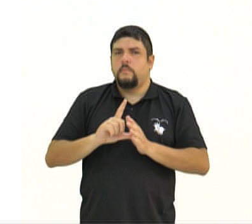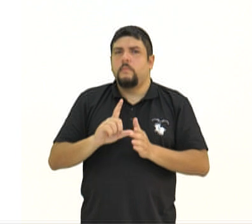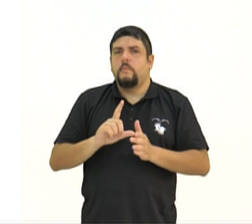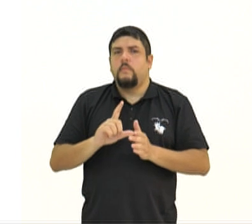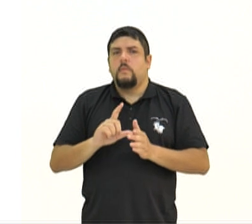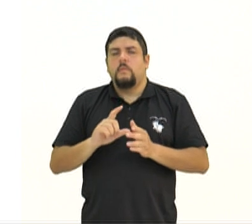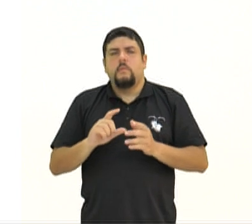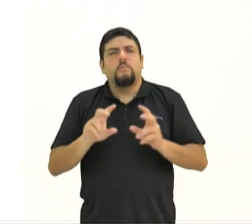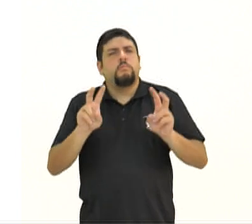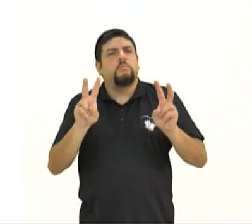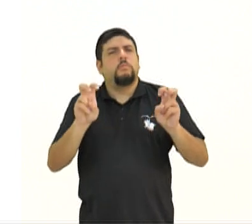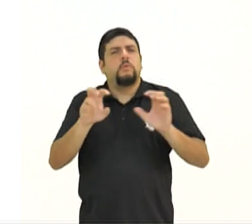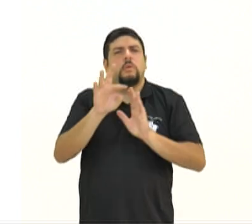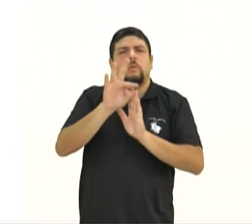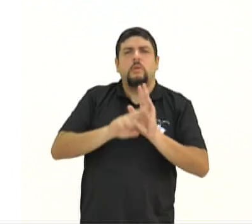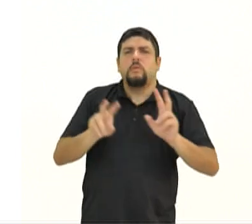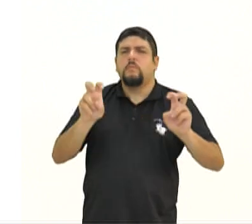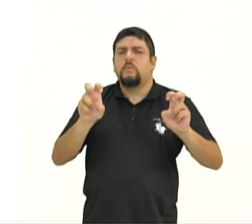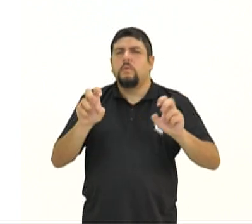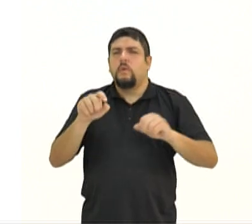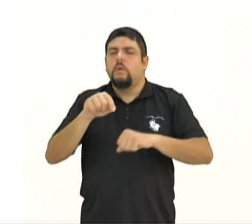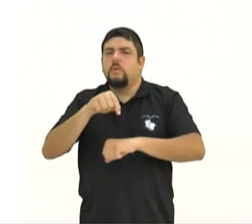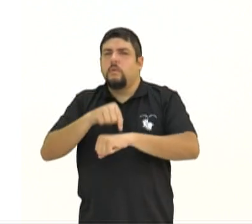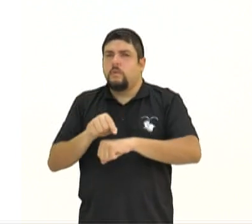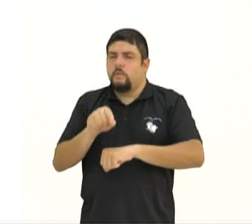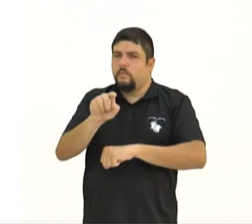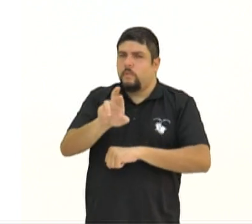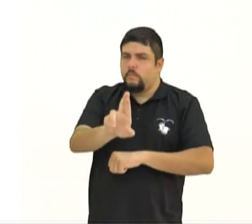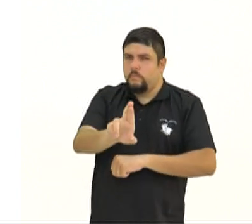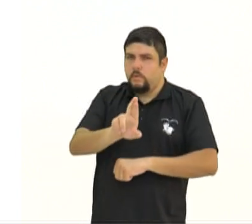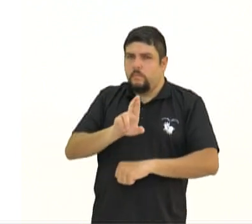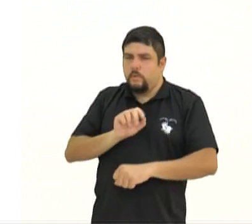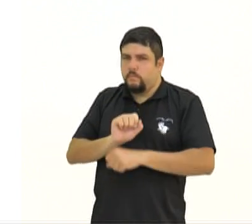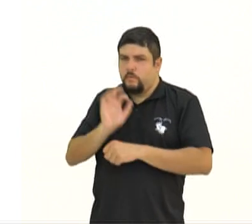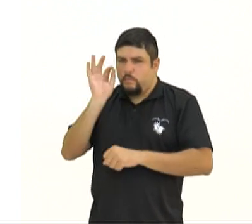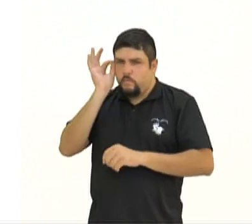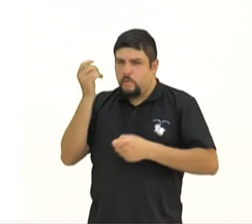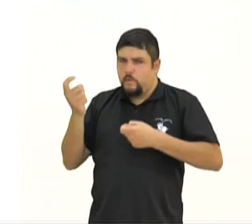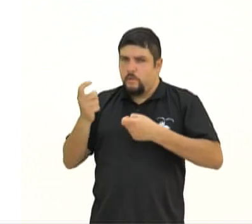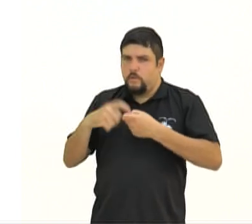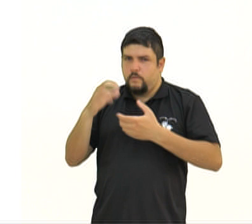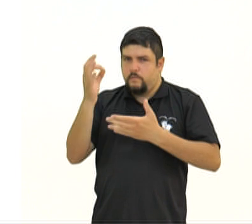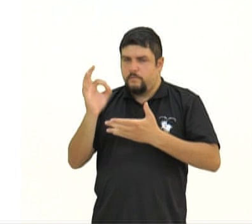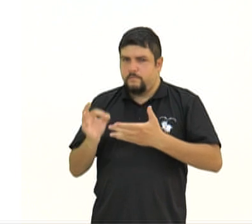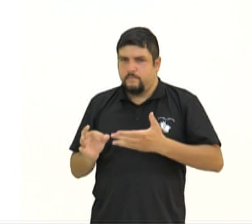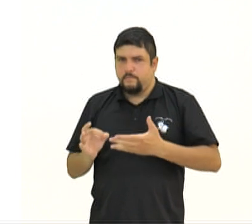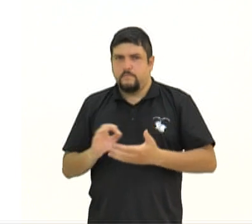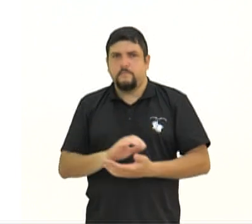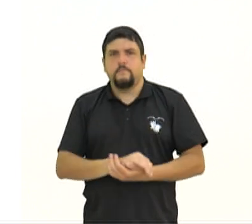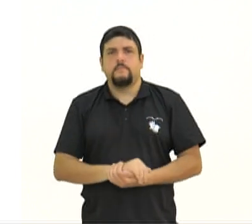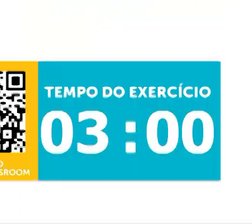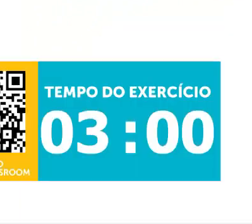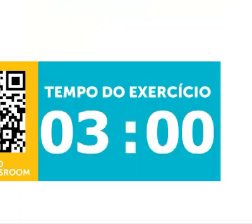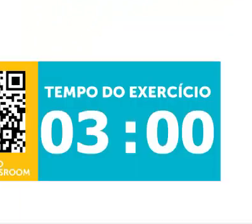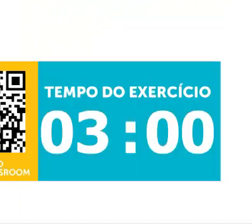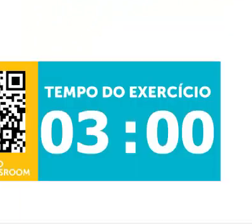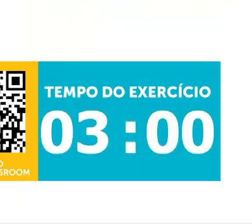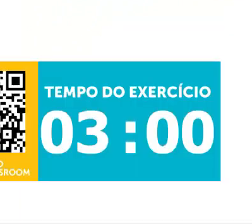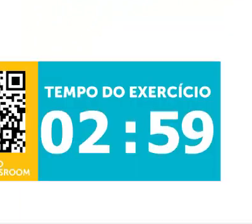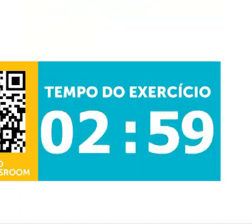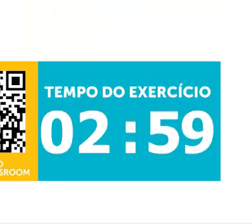de que trata o texto? Um tempinho para você responder e já voltamos para conferir nossas respostas.